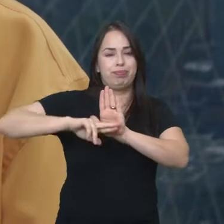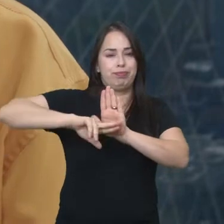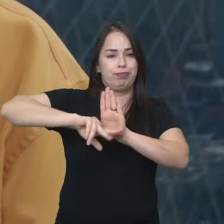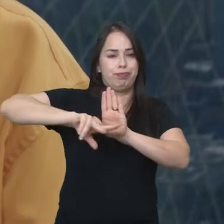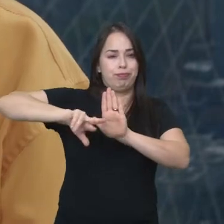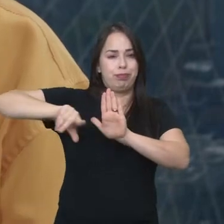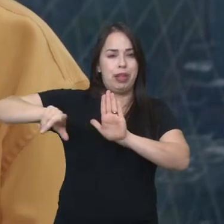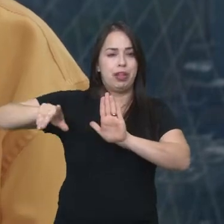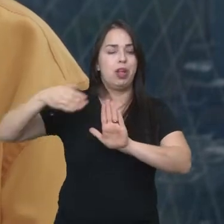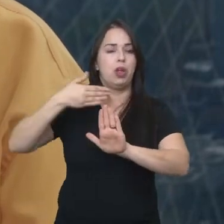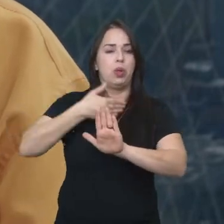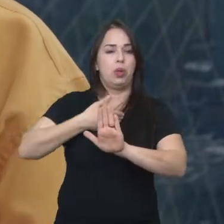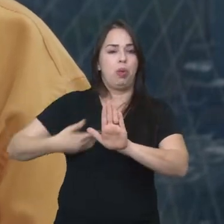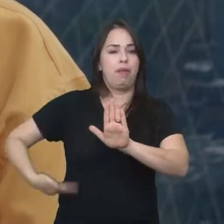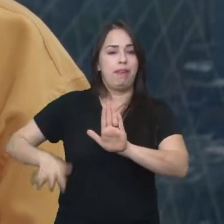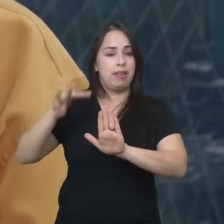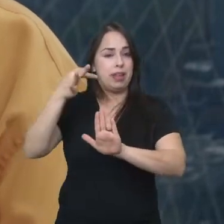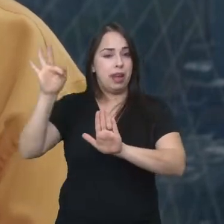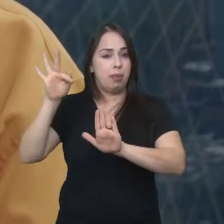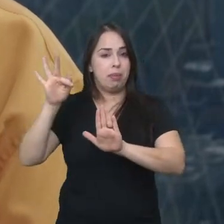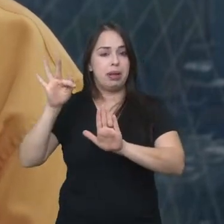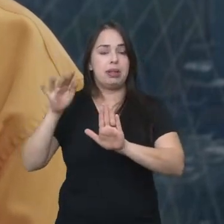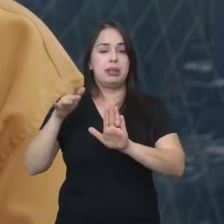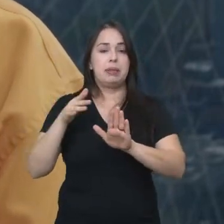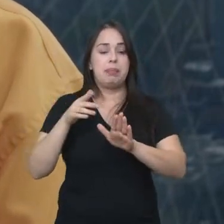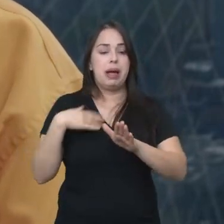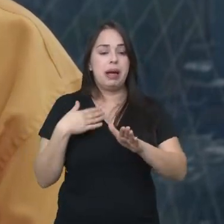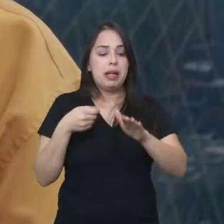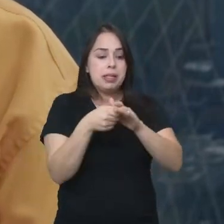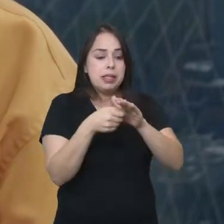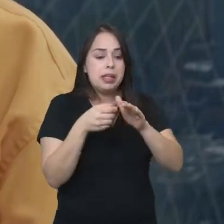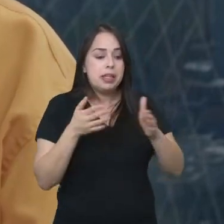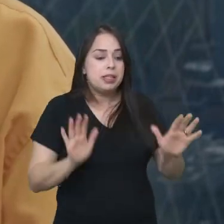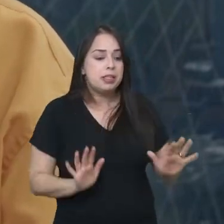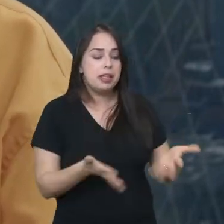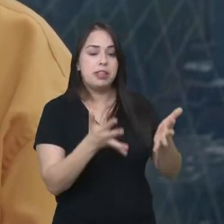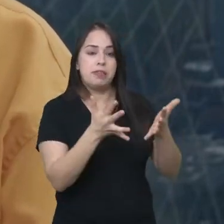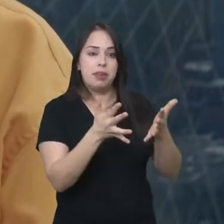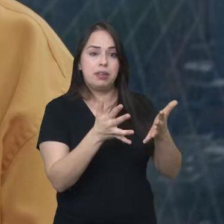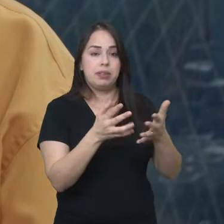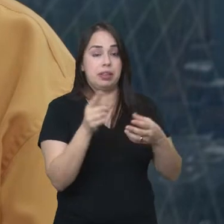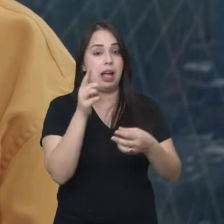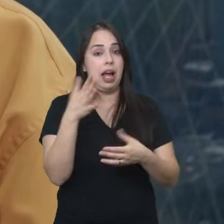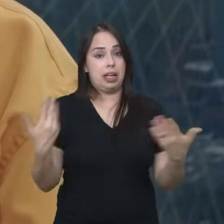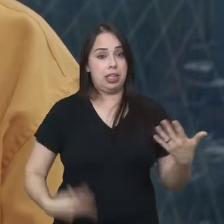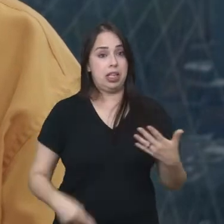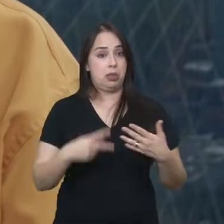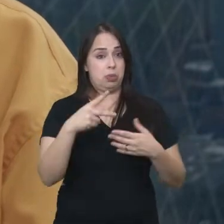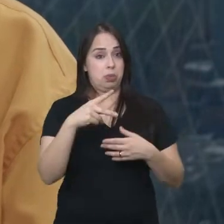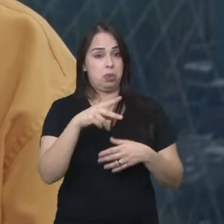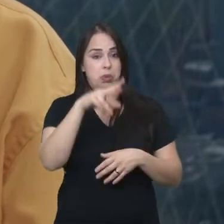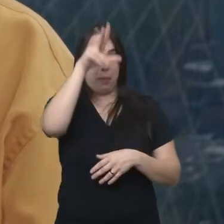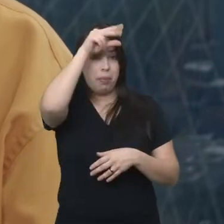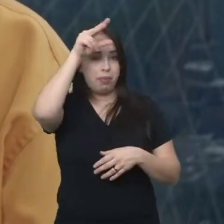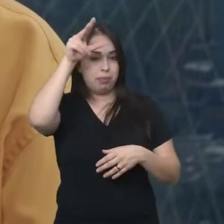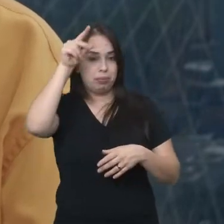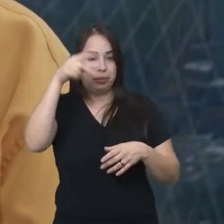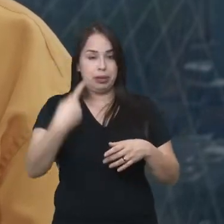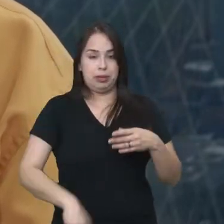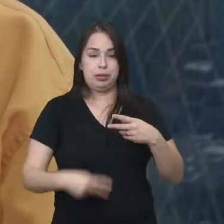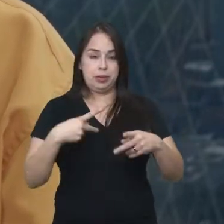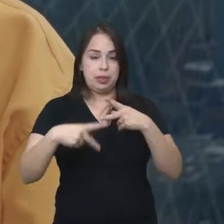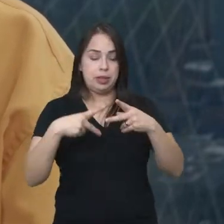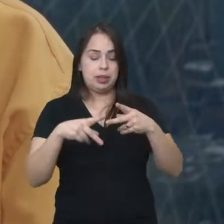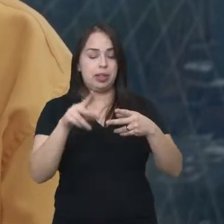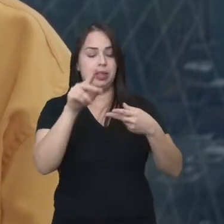né, de incentivo do governo federal para poder trabalhar com a questão da primeira infância. Hoje nós temos no município 3 programas, né, que o município trabalha, que